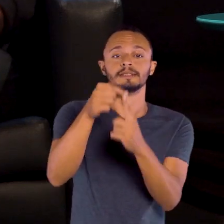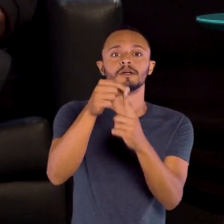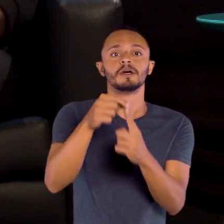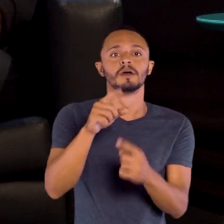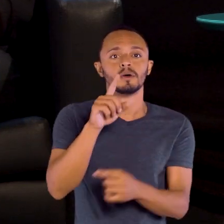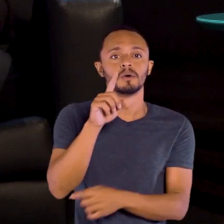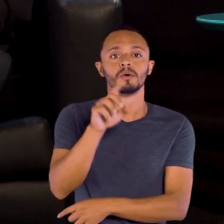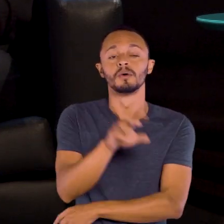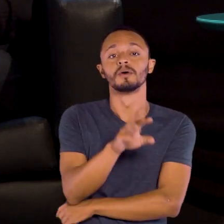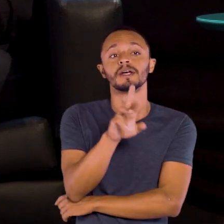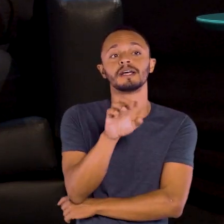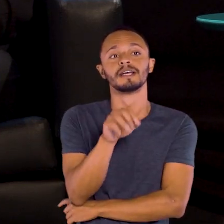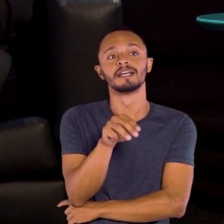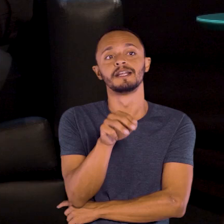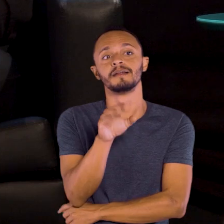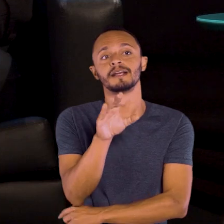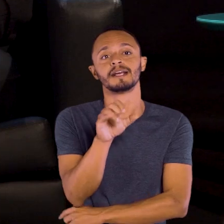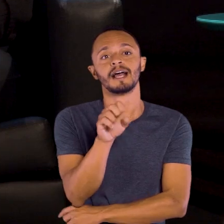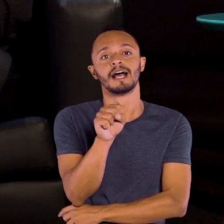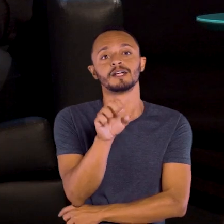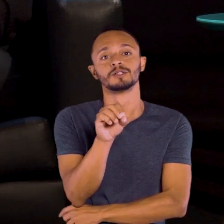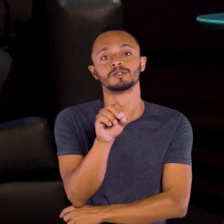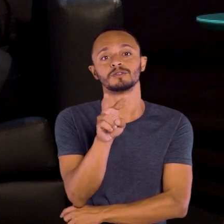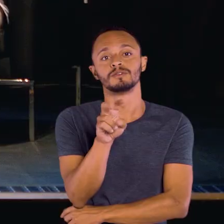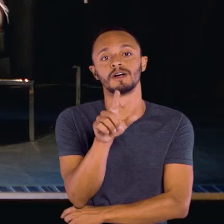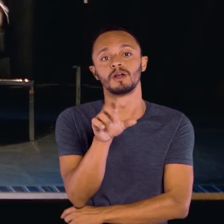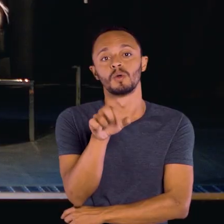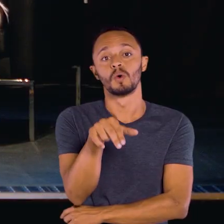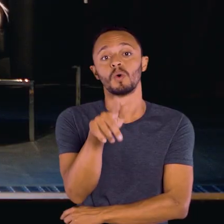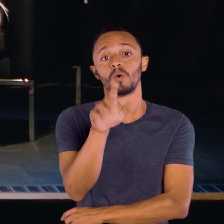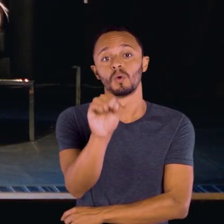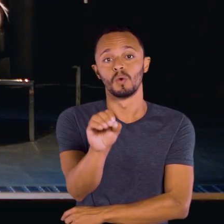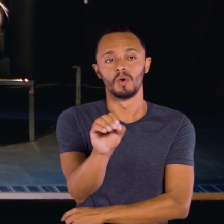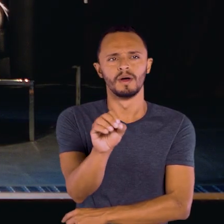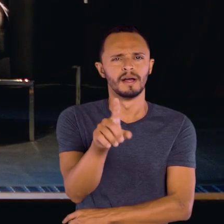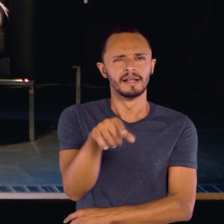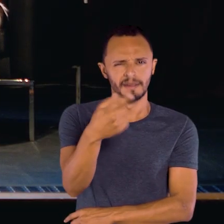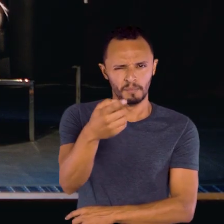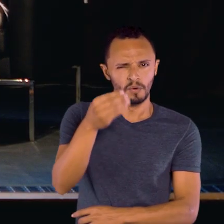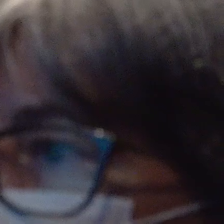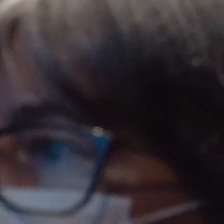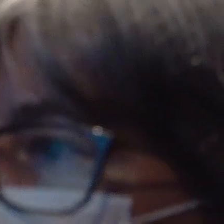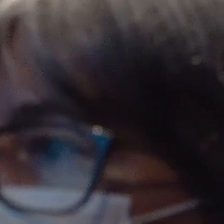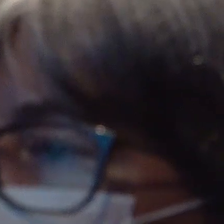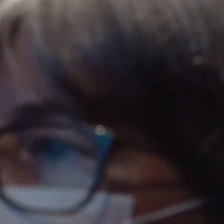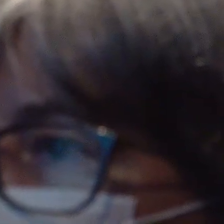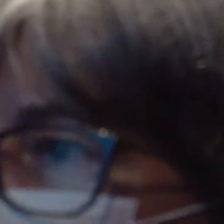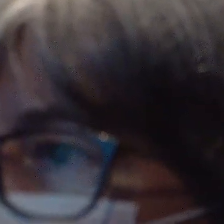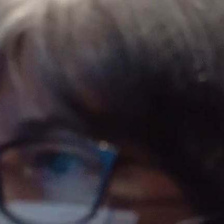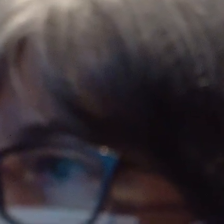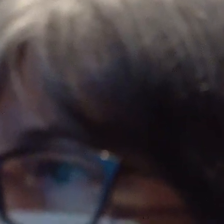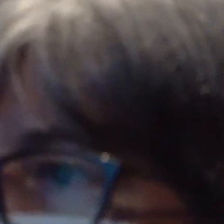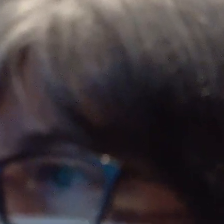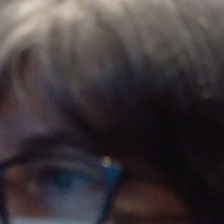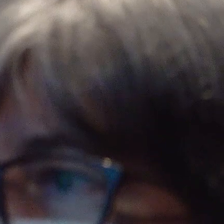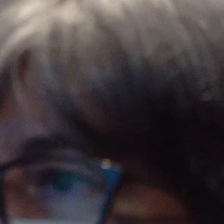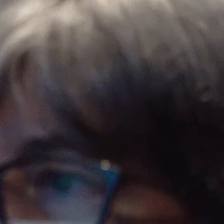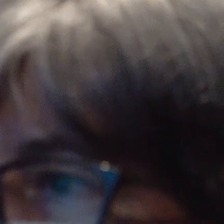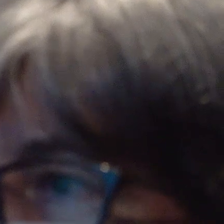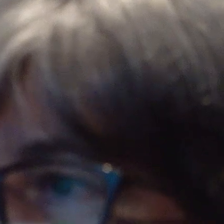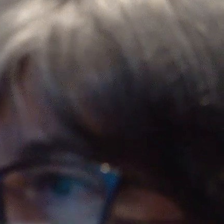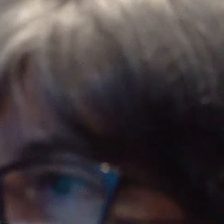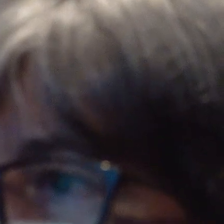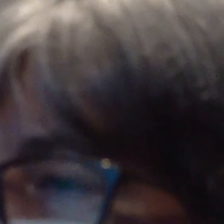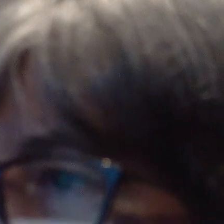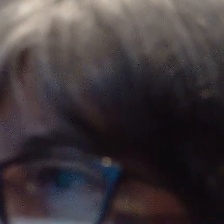Crime do Cais do Valongo. Legal, tem um aí. E aí... Ronaldo, depois você filma a capa. Uma moça que está na plateia mostra o